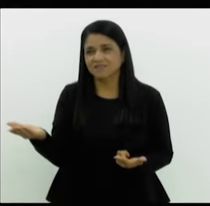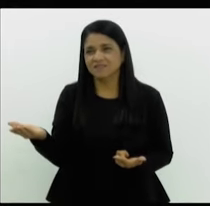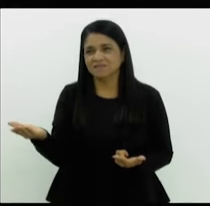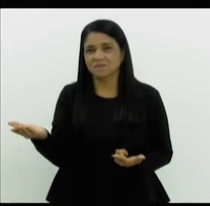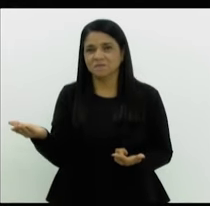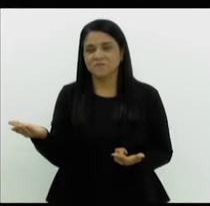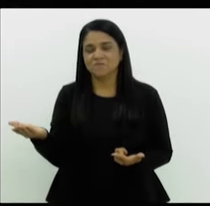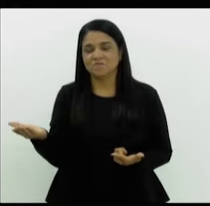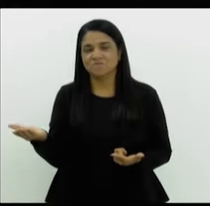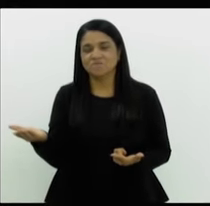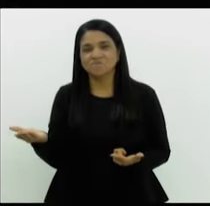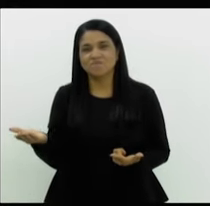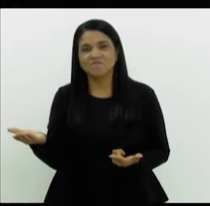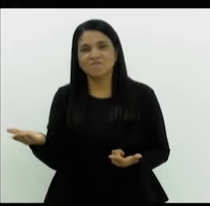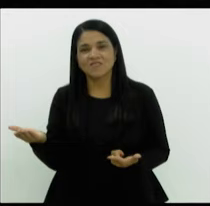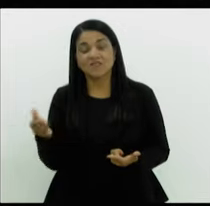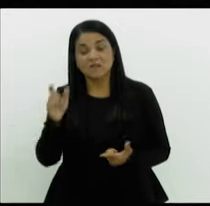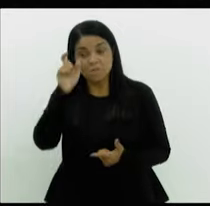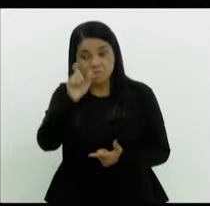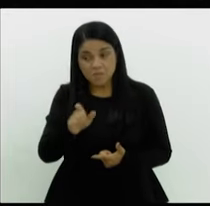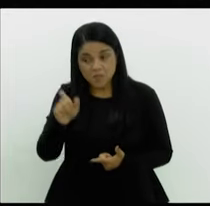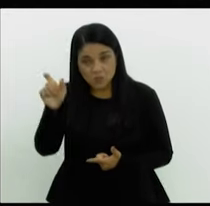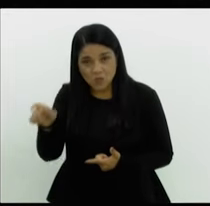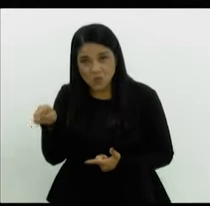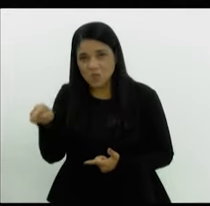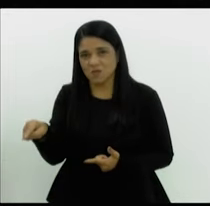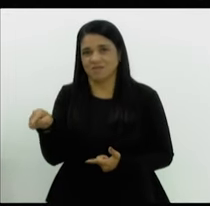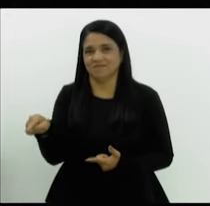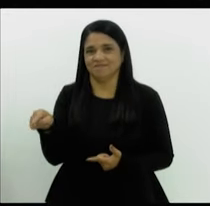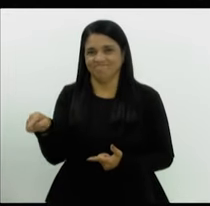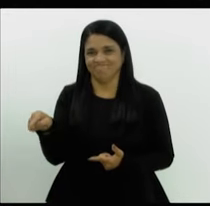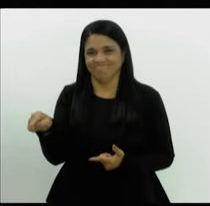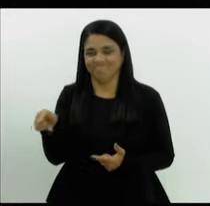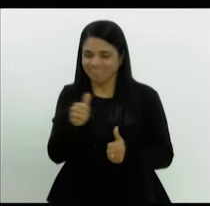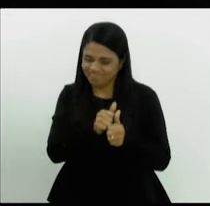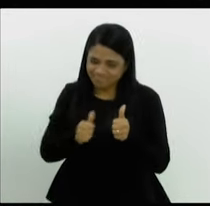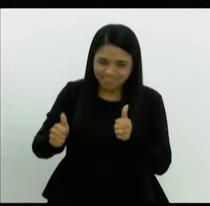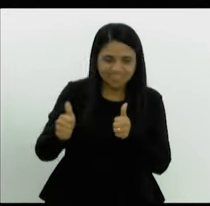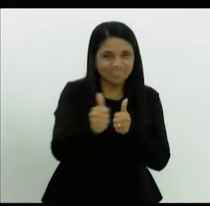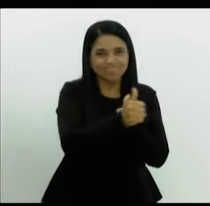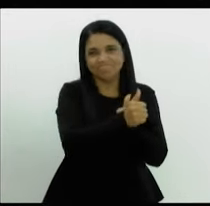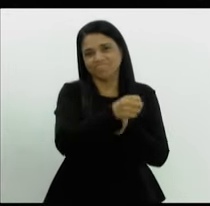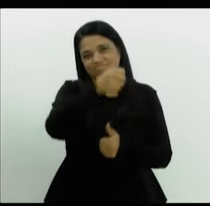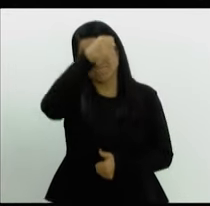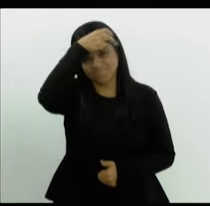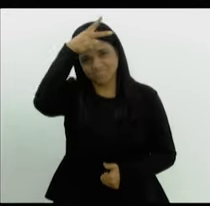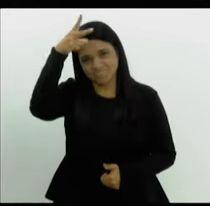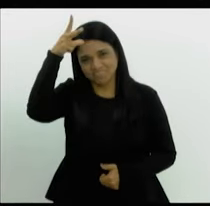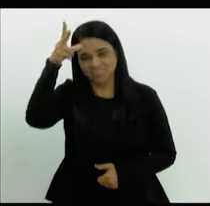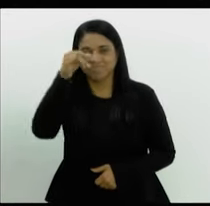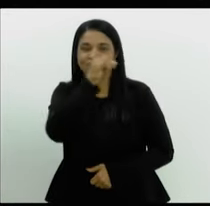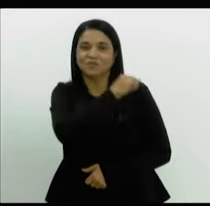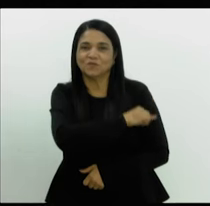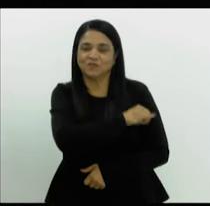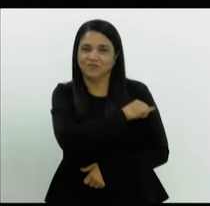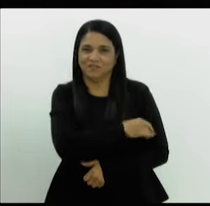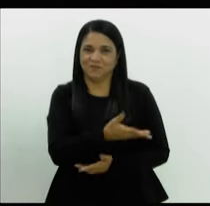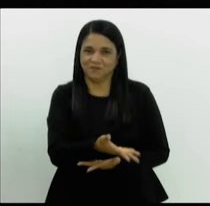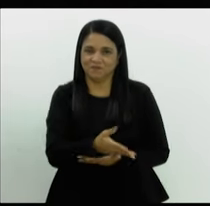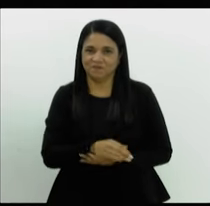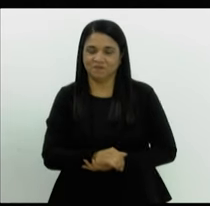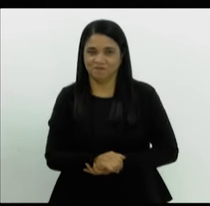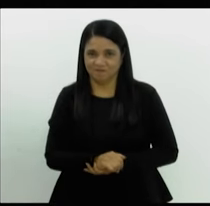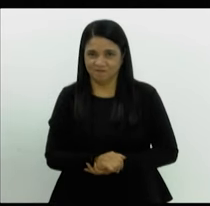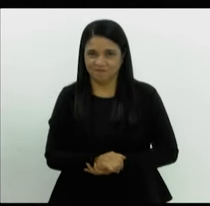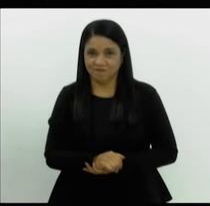melhor, essas são as pessoas que estão à frente da Prefeitura do Rio de Janeiro. E